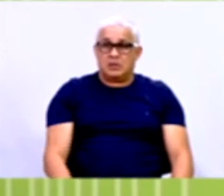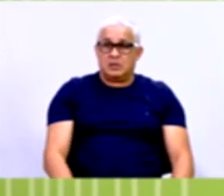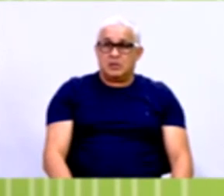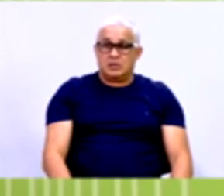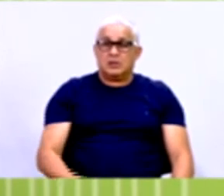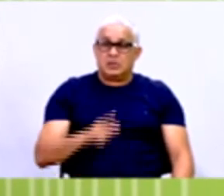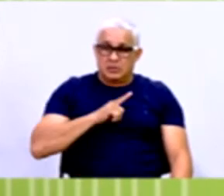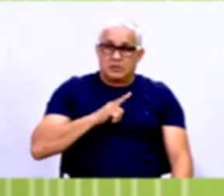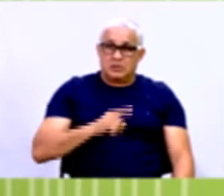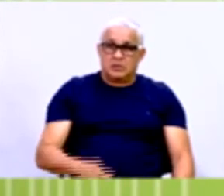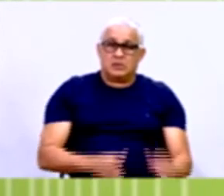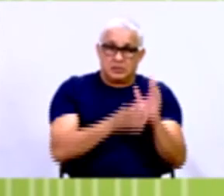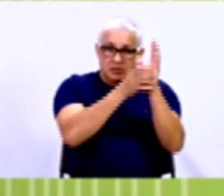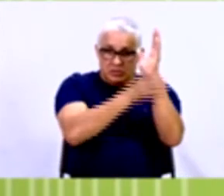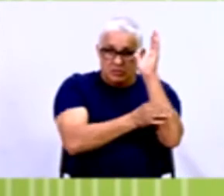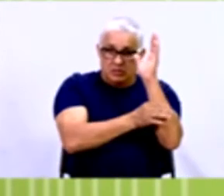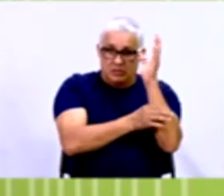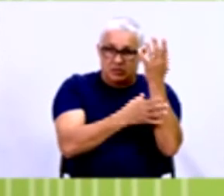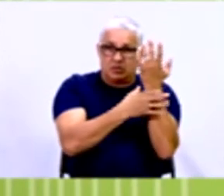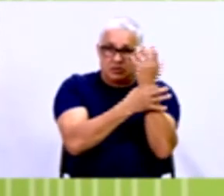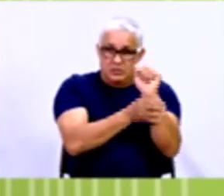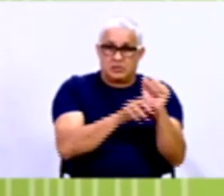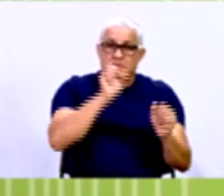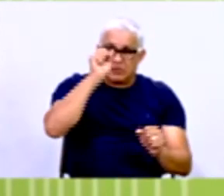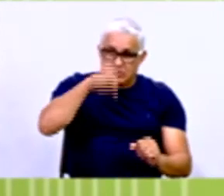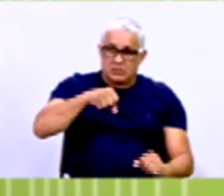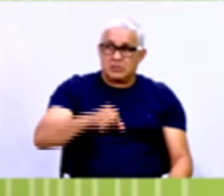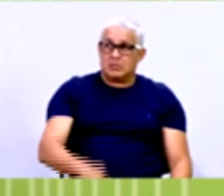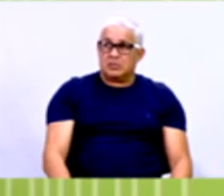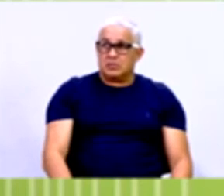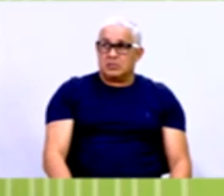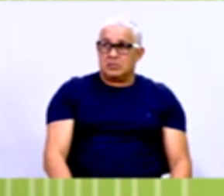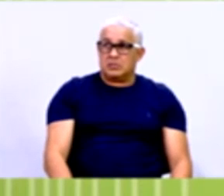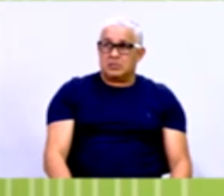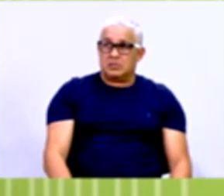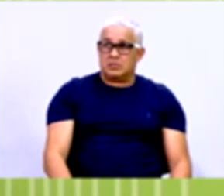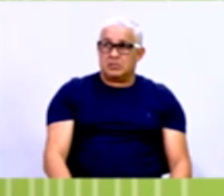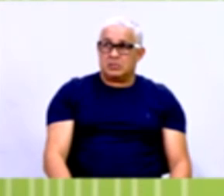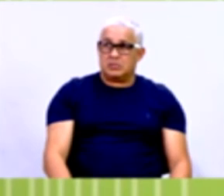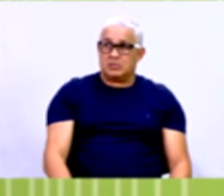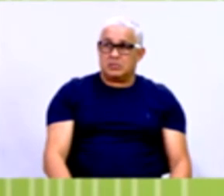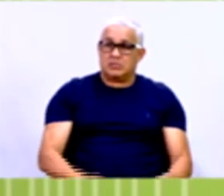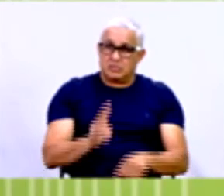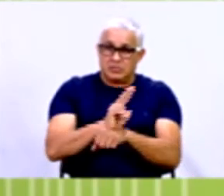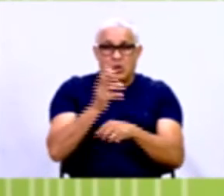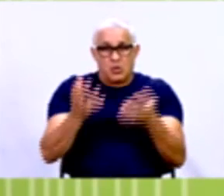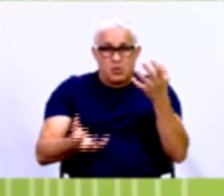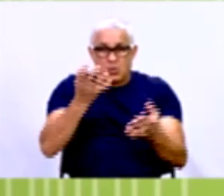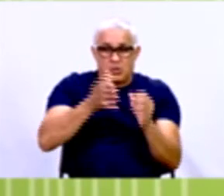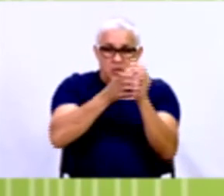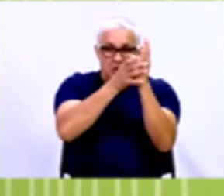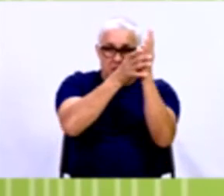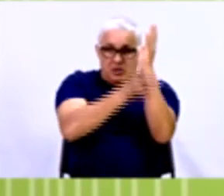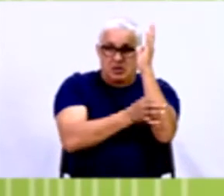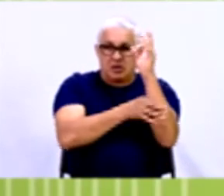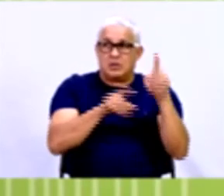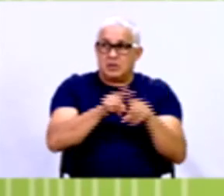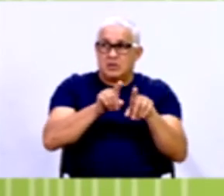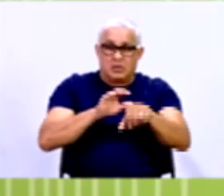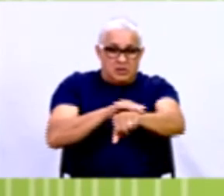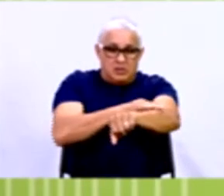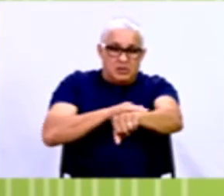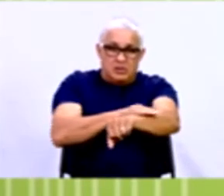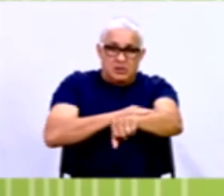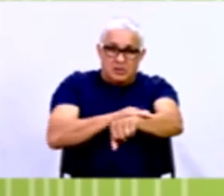superiores inclui-se luva de segurança? Sim. Para a proteção das mãos contra agentes abrasivos e escoriantes? Ok. Creme protetor?